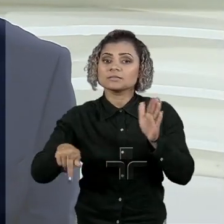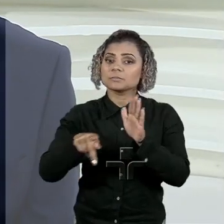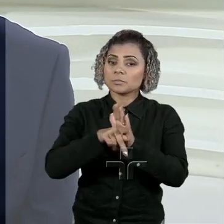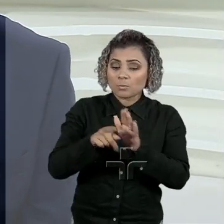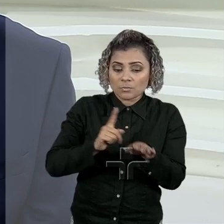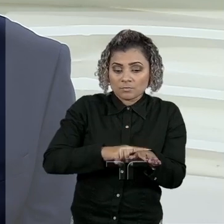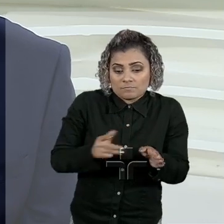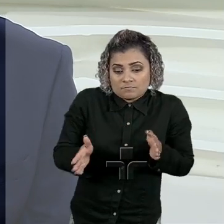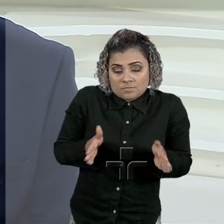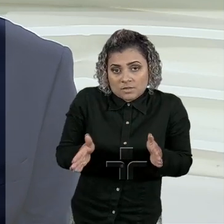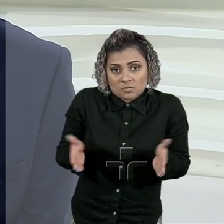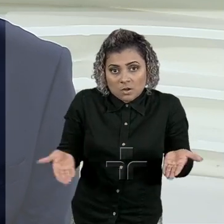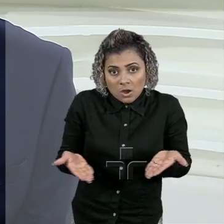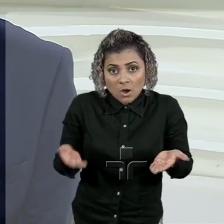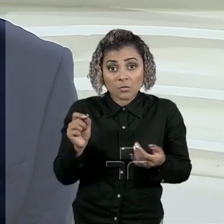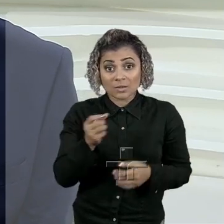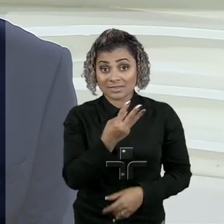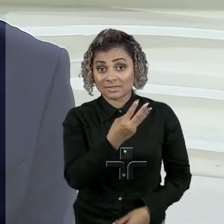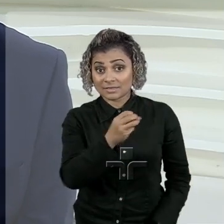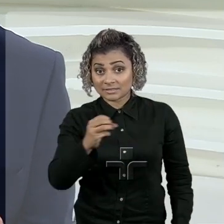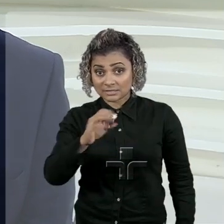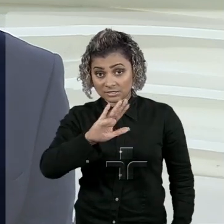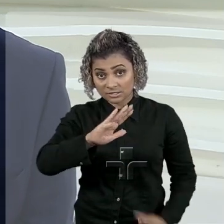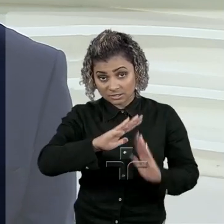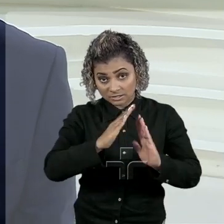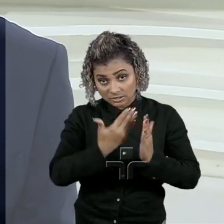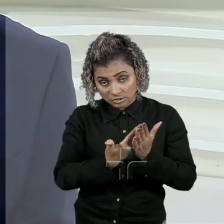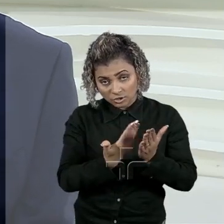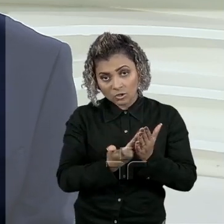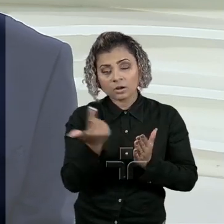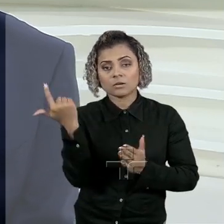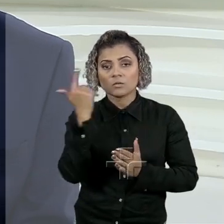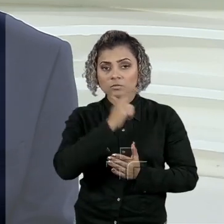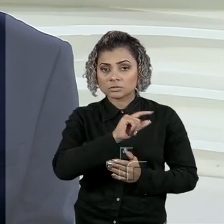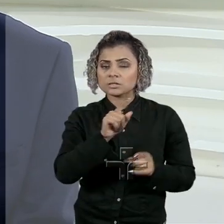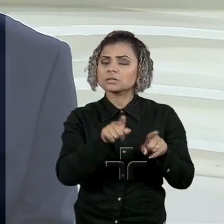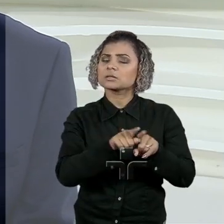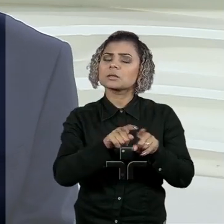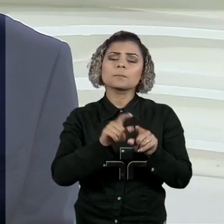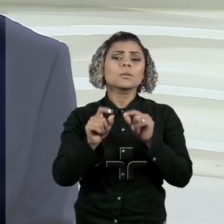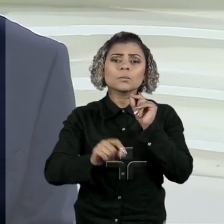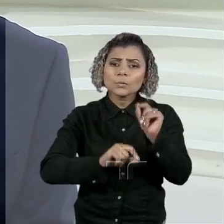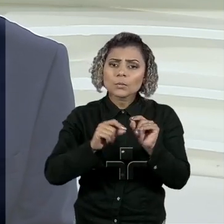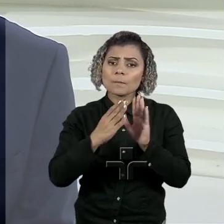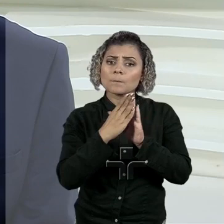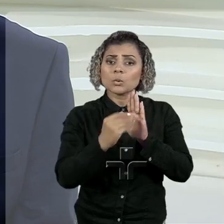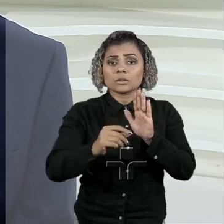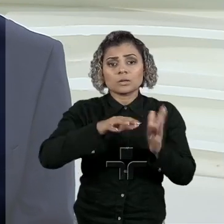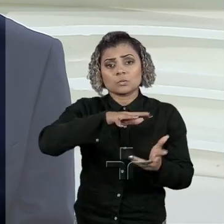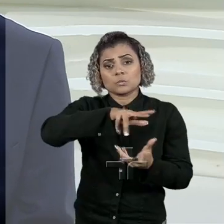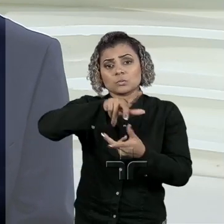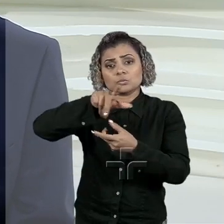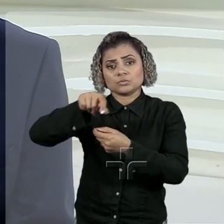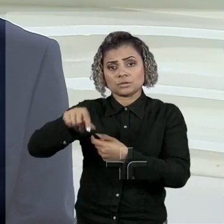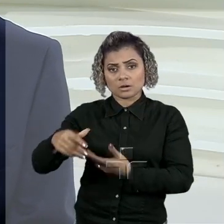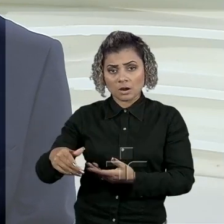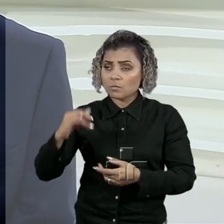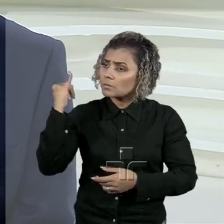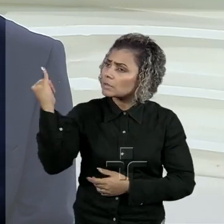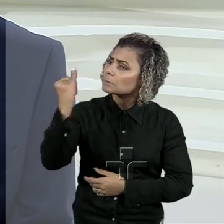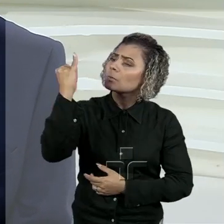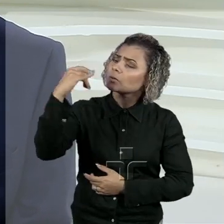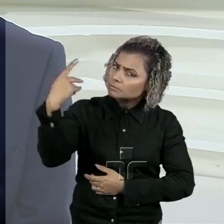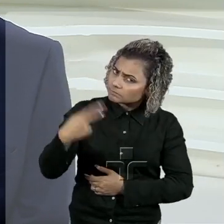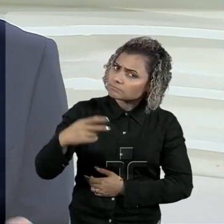primeiro momento, aproximadamente 300 escolas, termos também o referencial internacional, que é tão